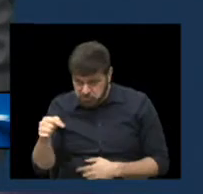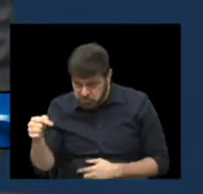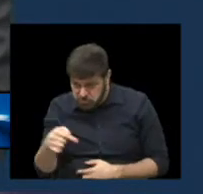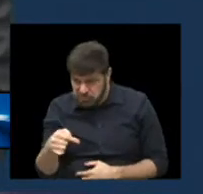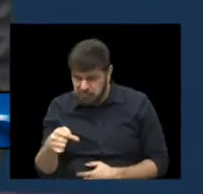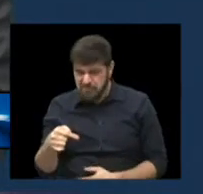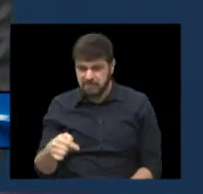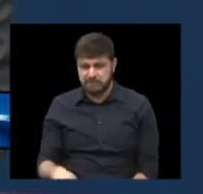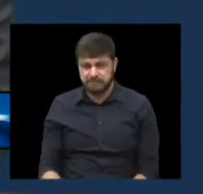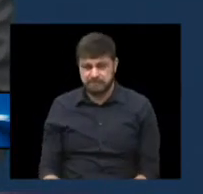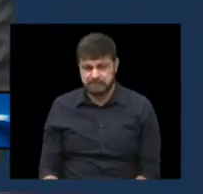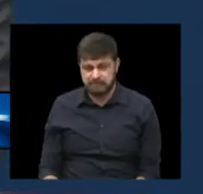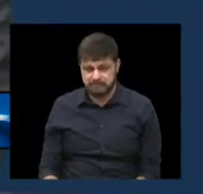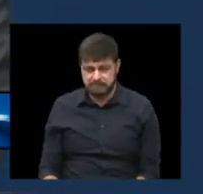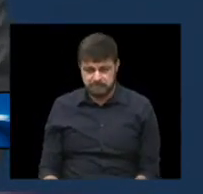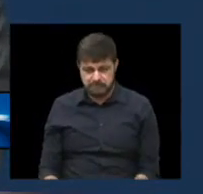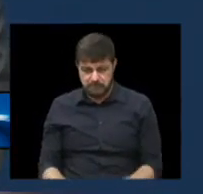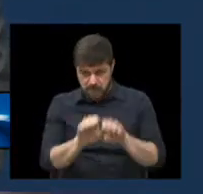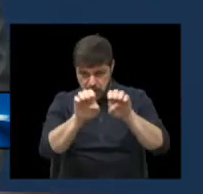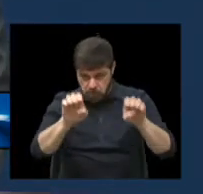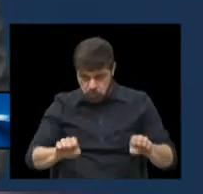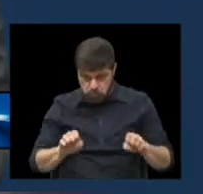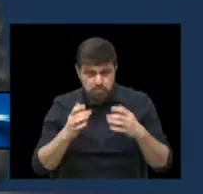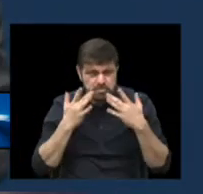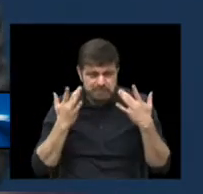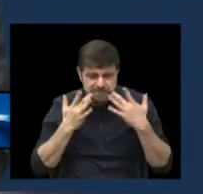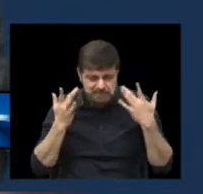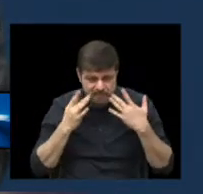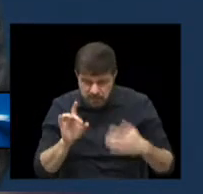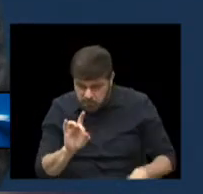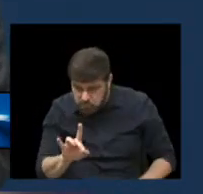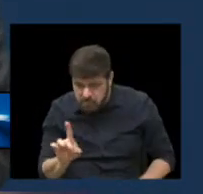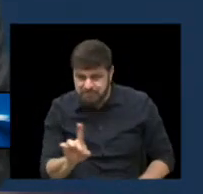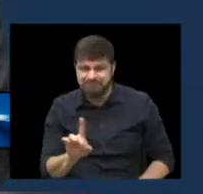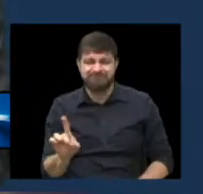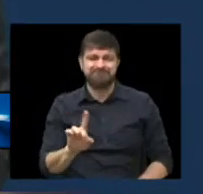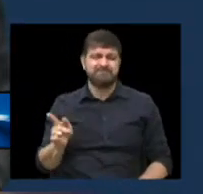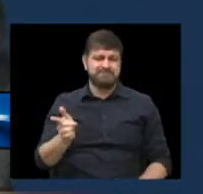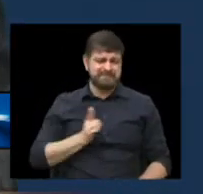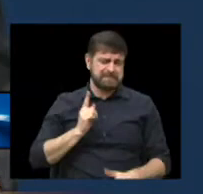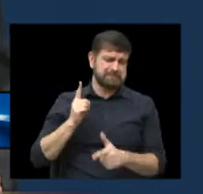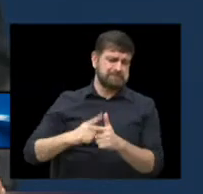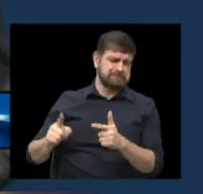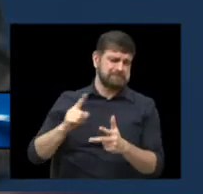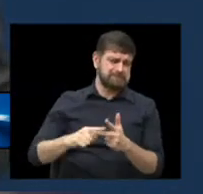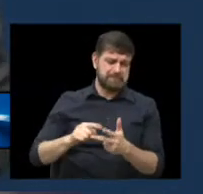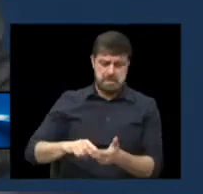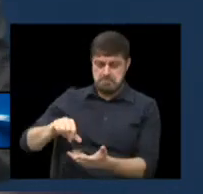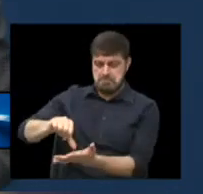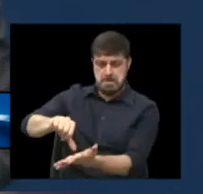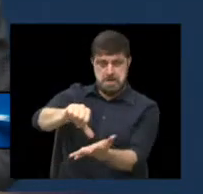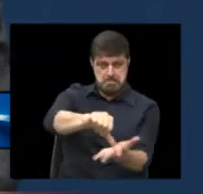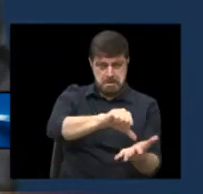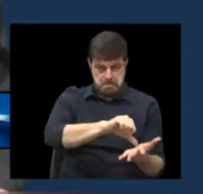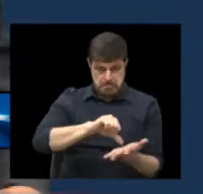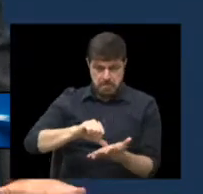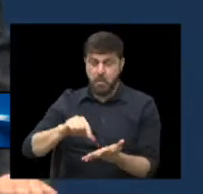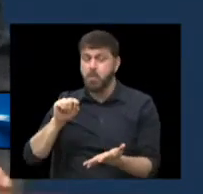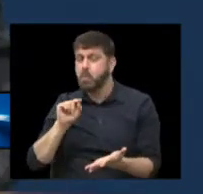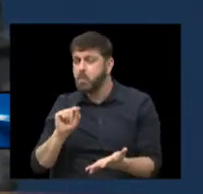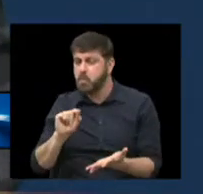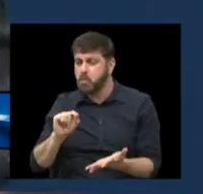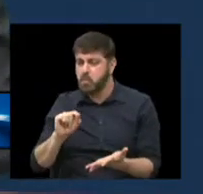somente na estrutura daquele teatro, mas sim também em outros pontos que cabe mencionar aqui,